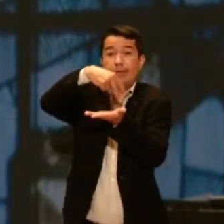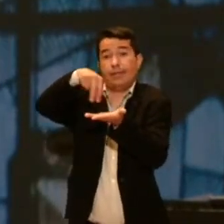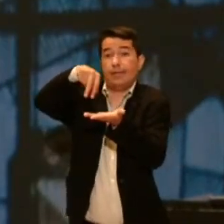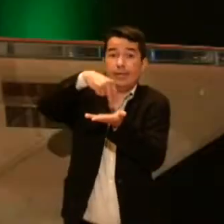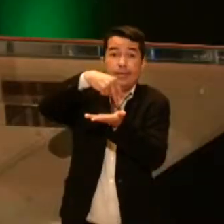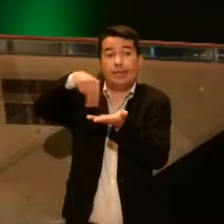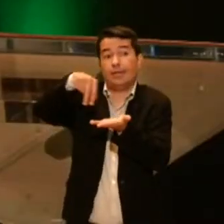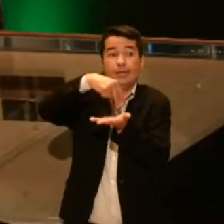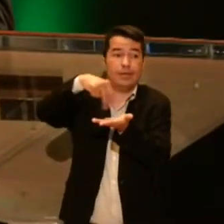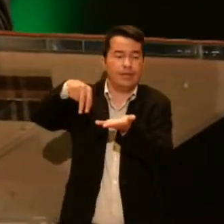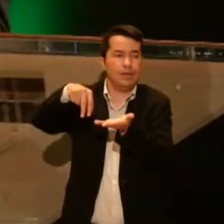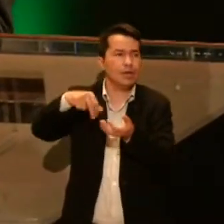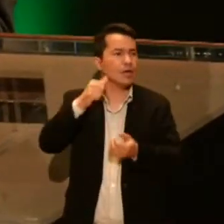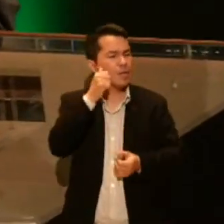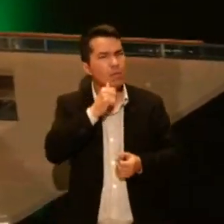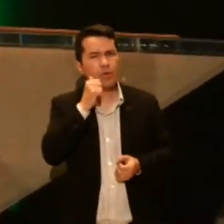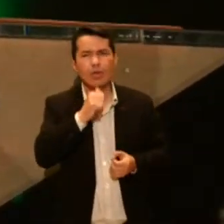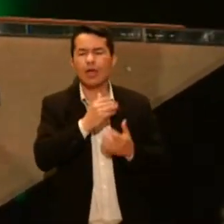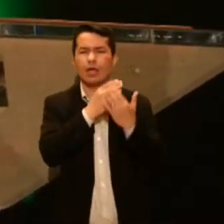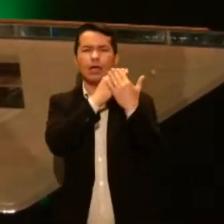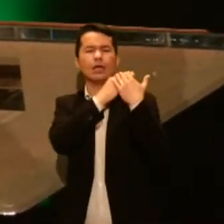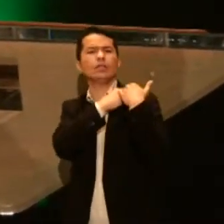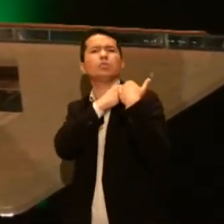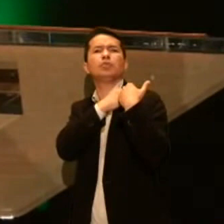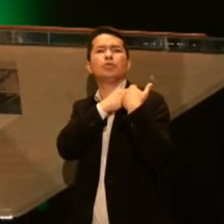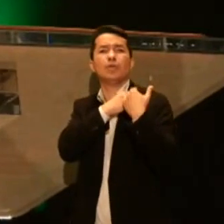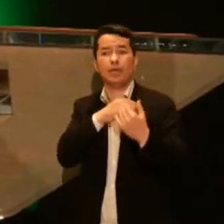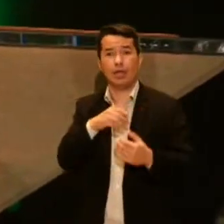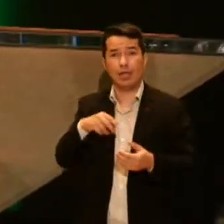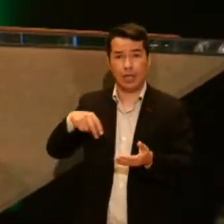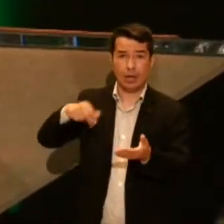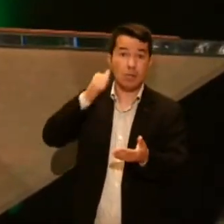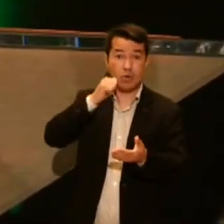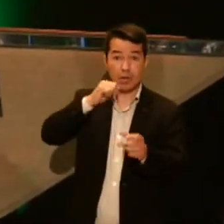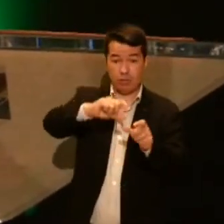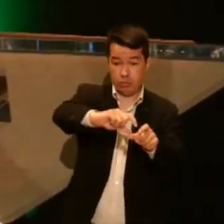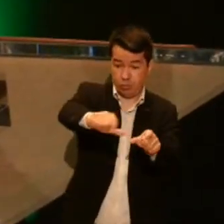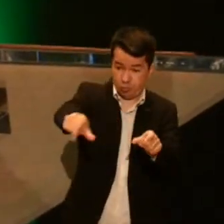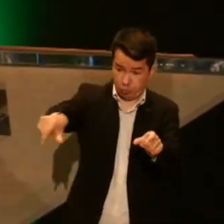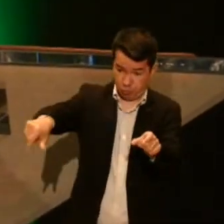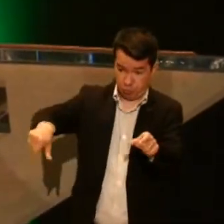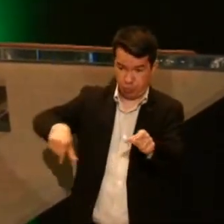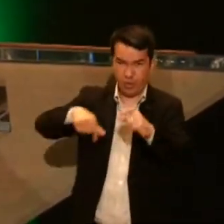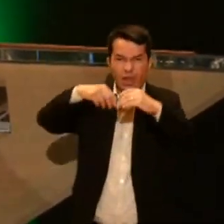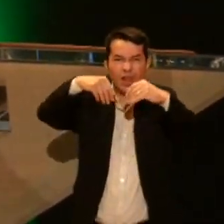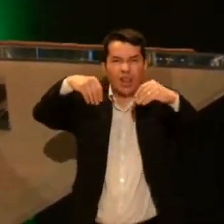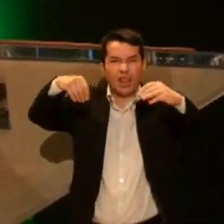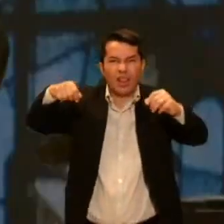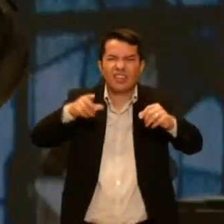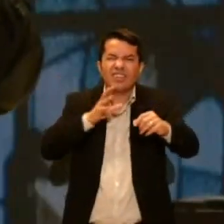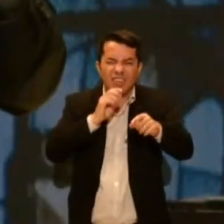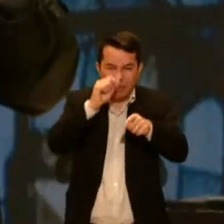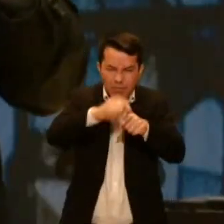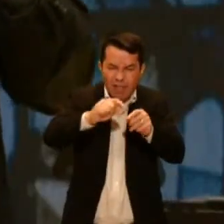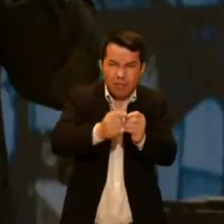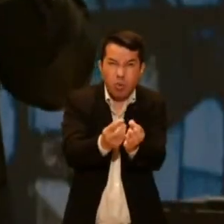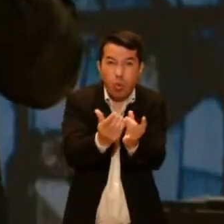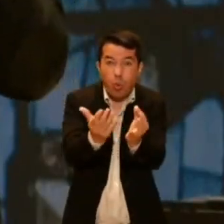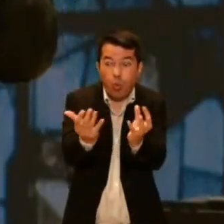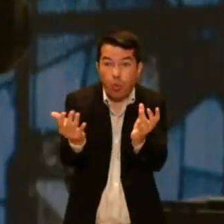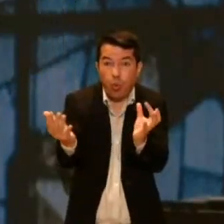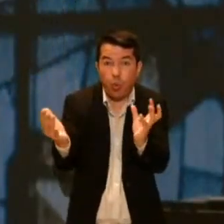era encarregada daquela parte, ela tinha que dançar naquela roda. E ela já tinha feito isso muitas vezes, mas daquela